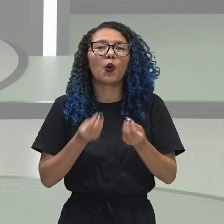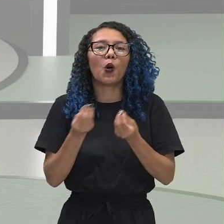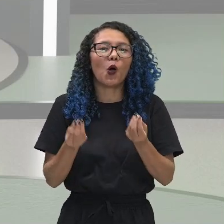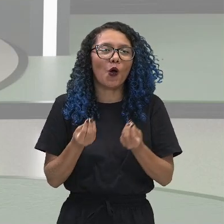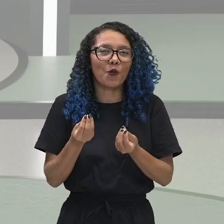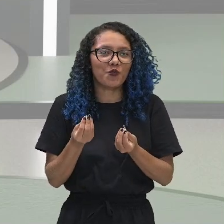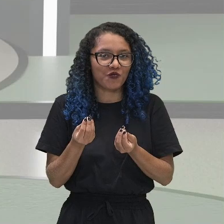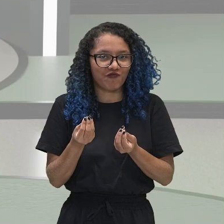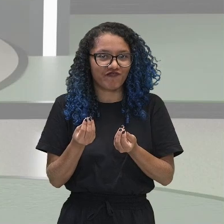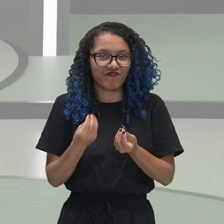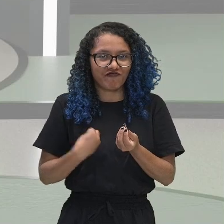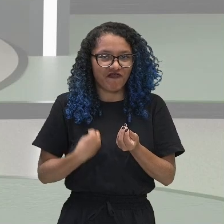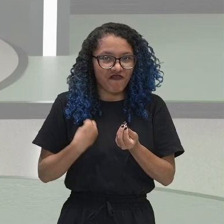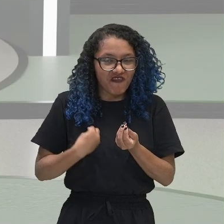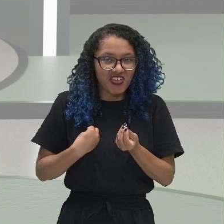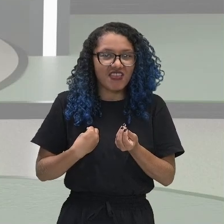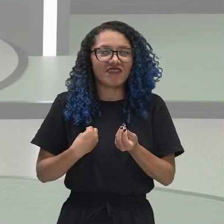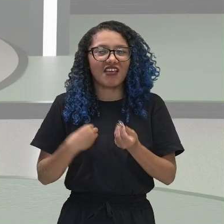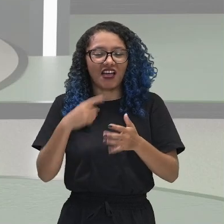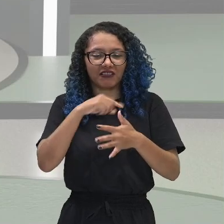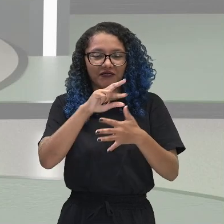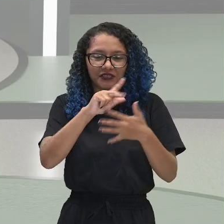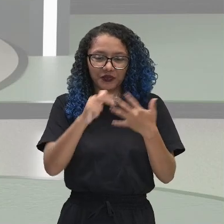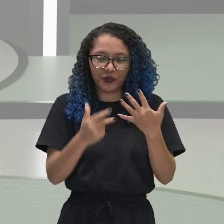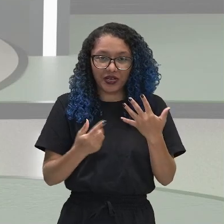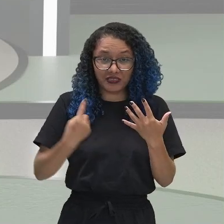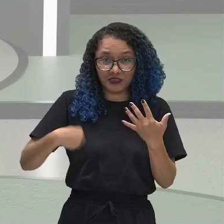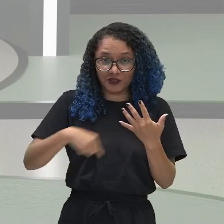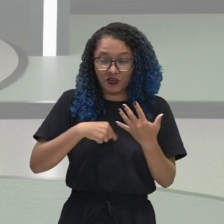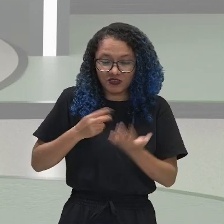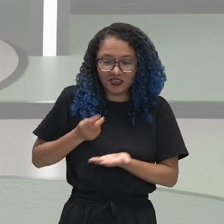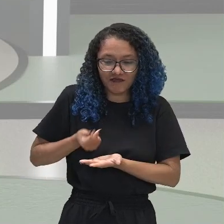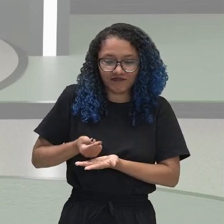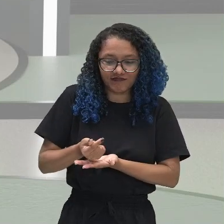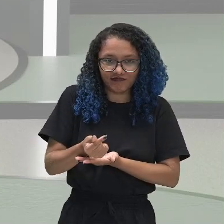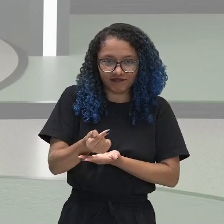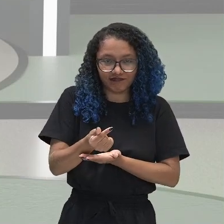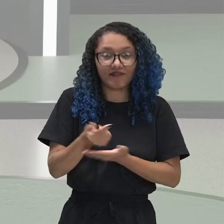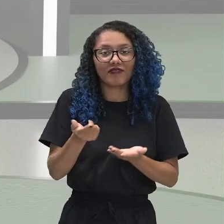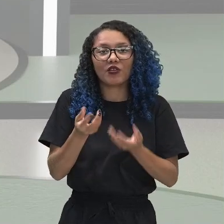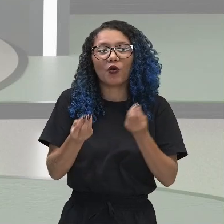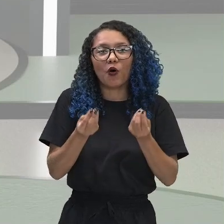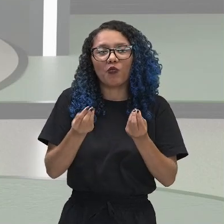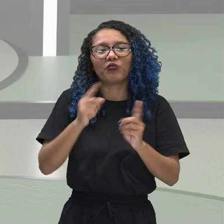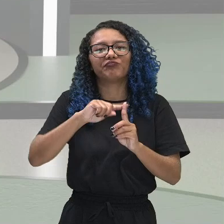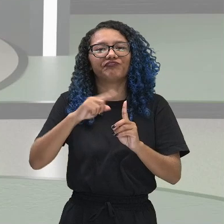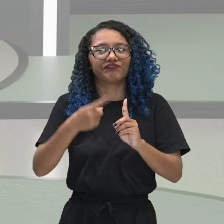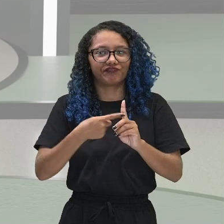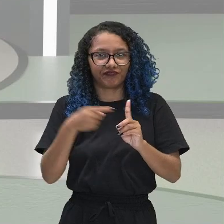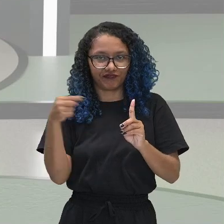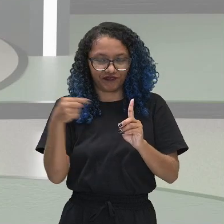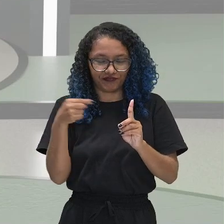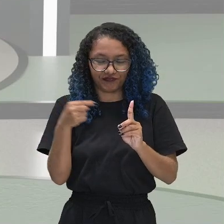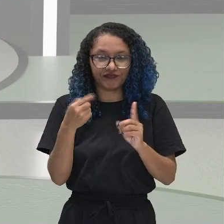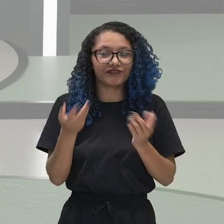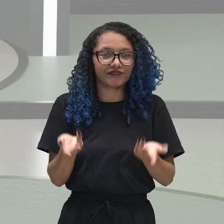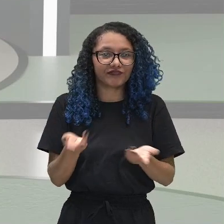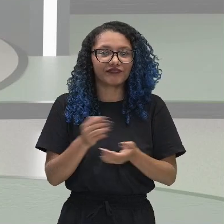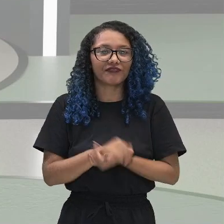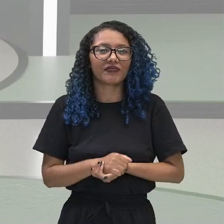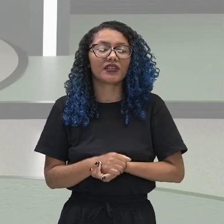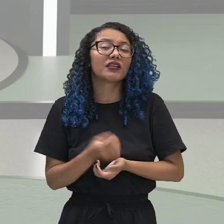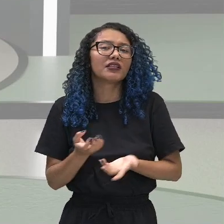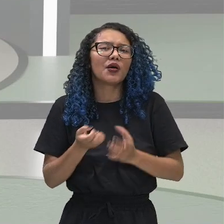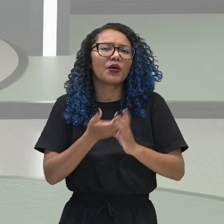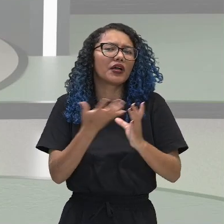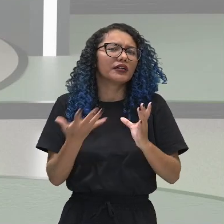nossa espécie, né? Falando um pouquinho sobre a gravidez. Em linhas gerais, ela é